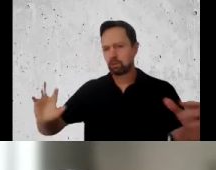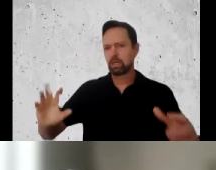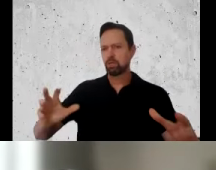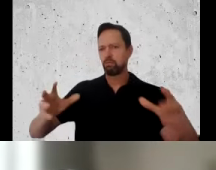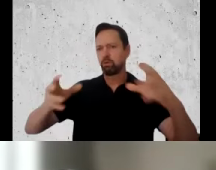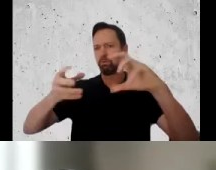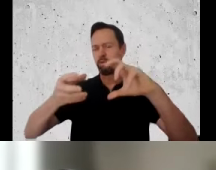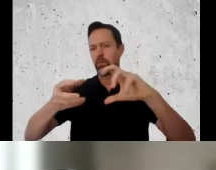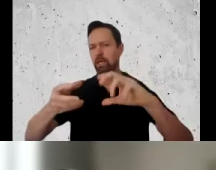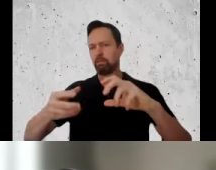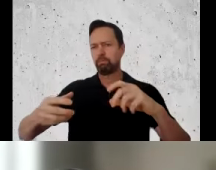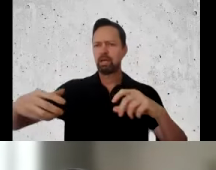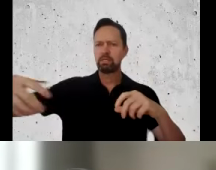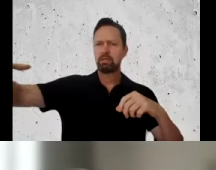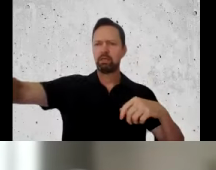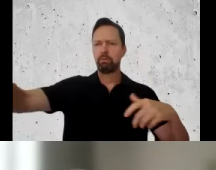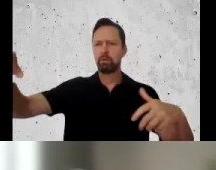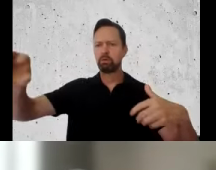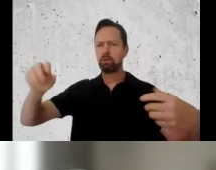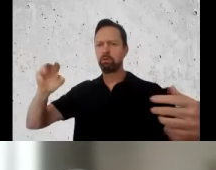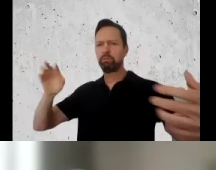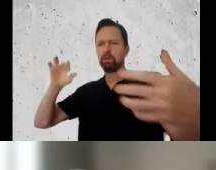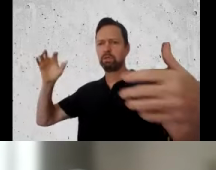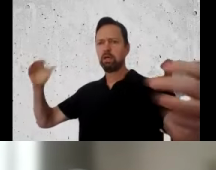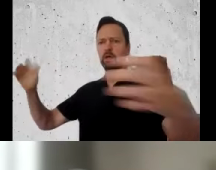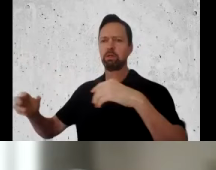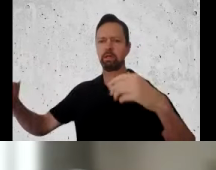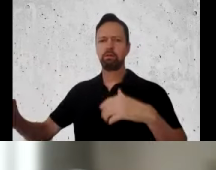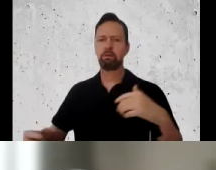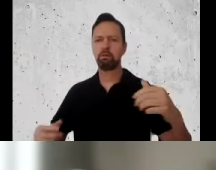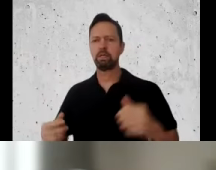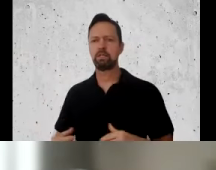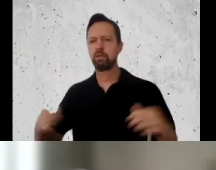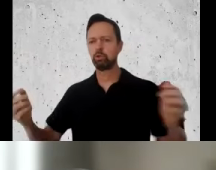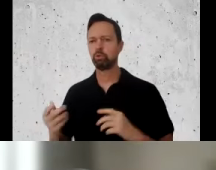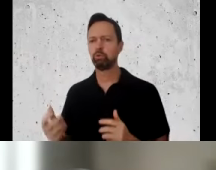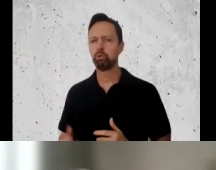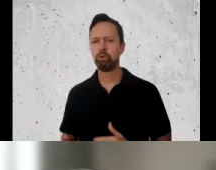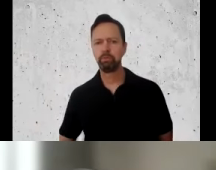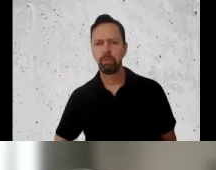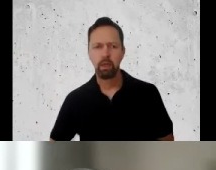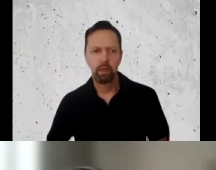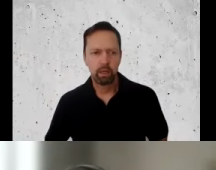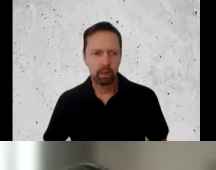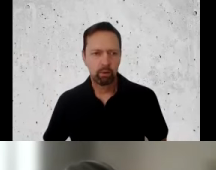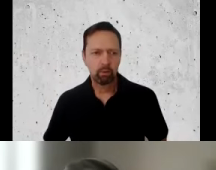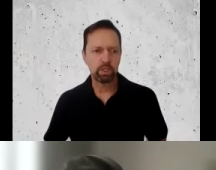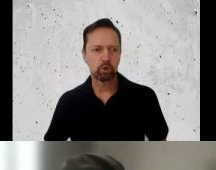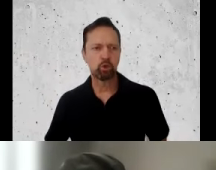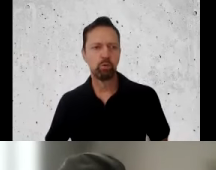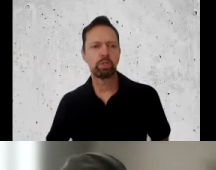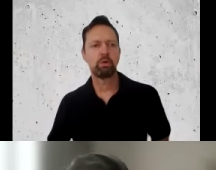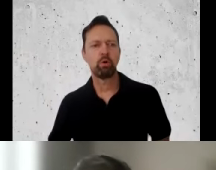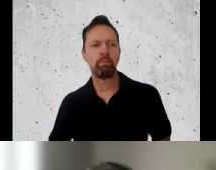O primeiro estágio, eles montam uma determinada peça, depois outro, depois no terceiro juntam tudo.